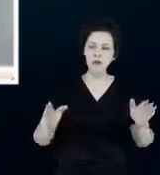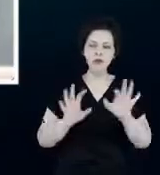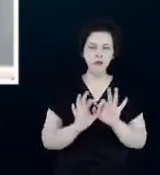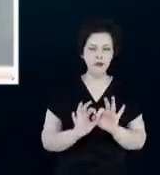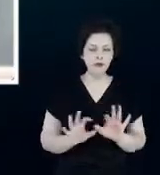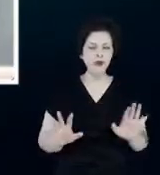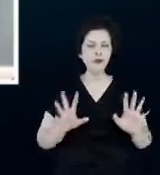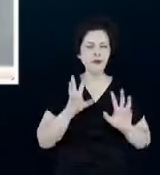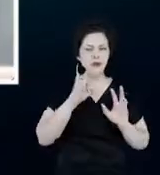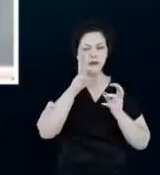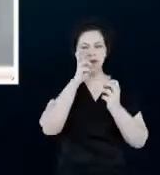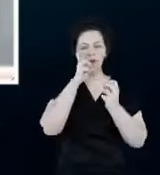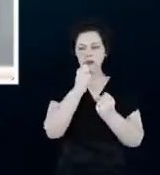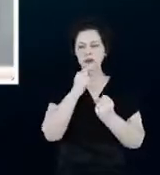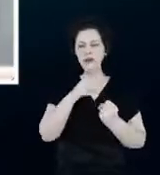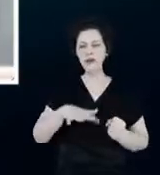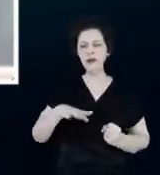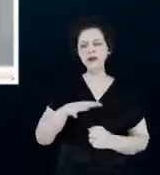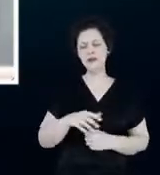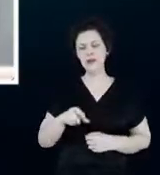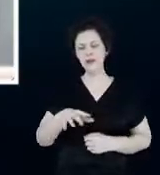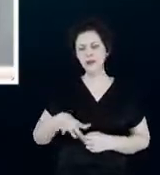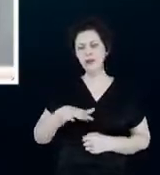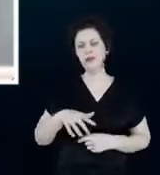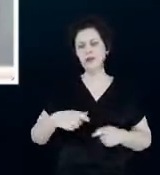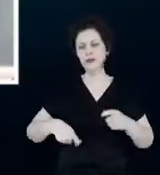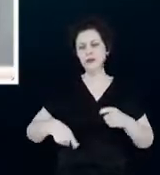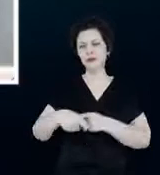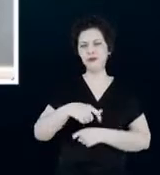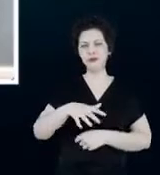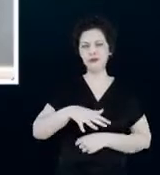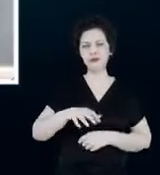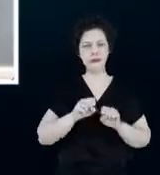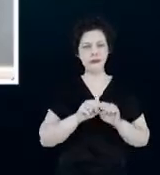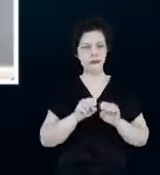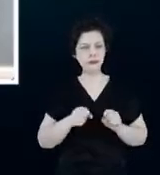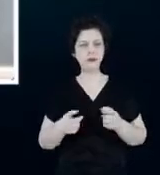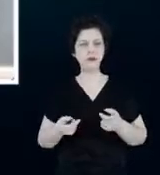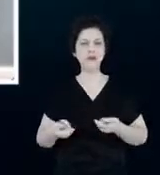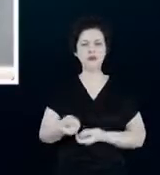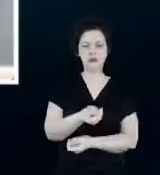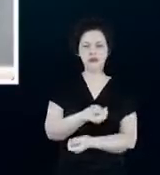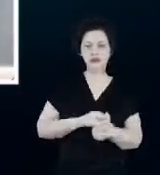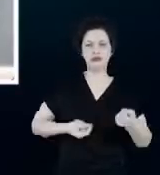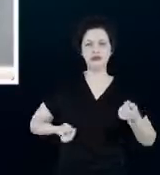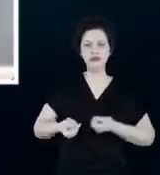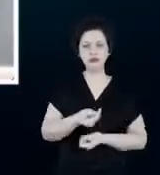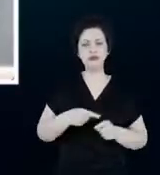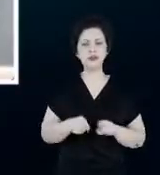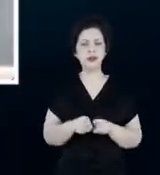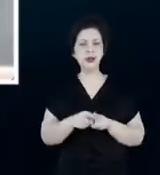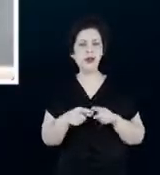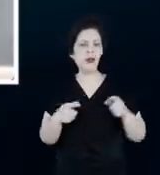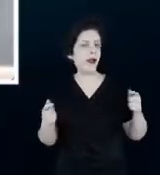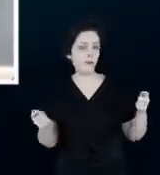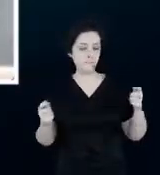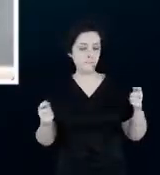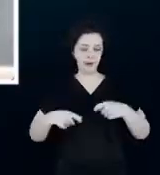o fortalecimento, acho que, do nosso ecossistema, e a capacidade de inovação,